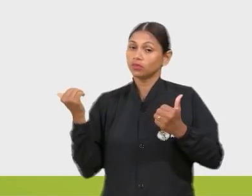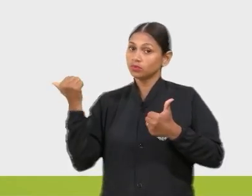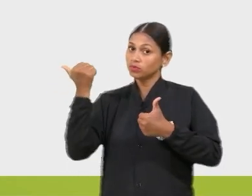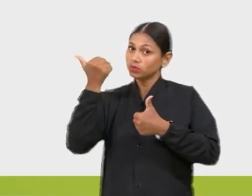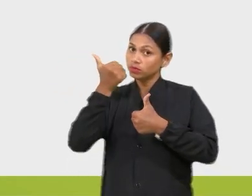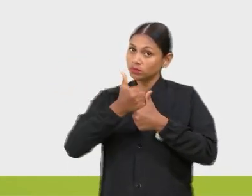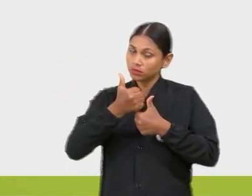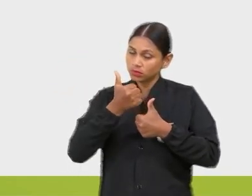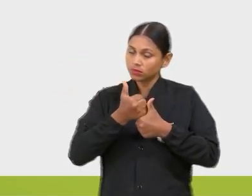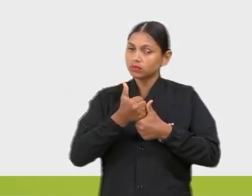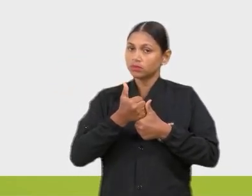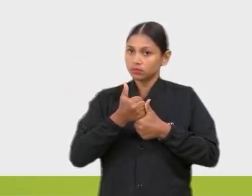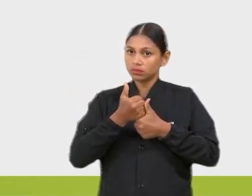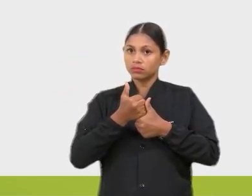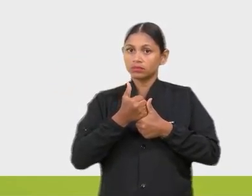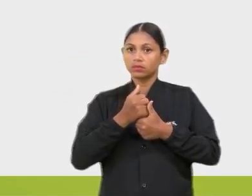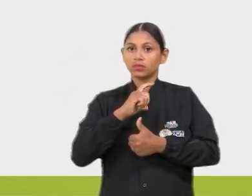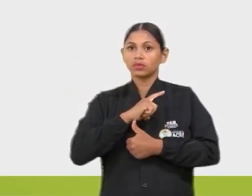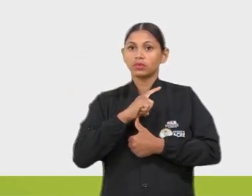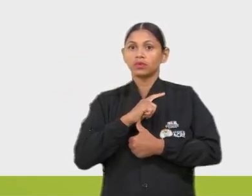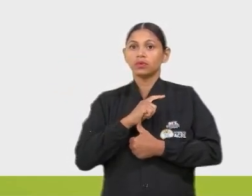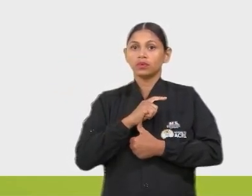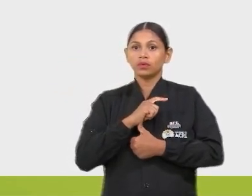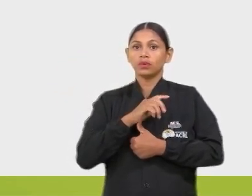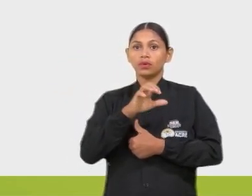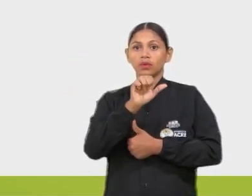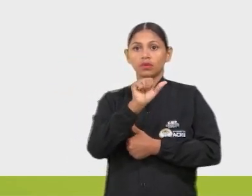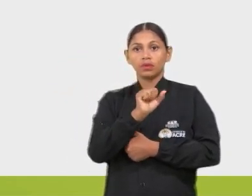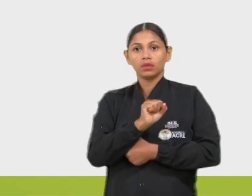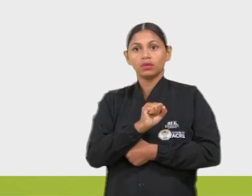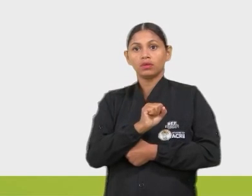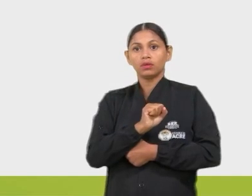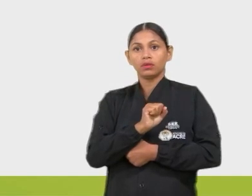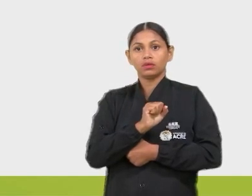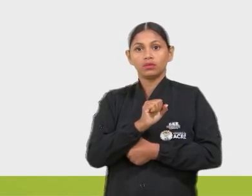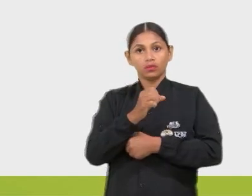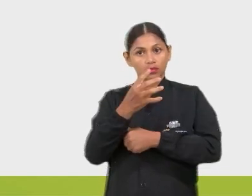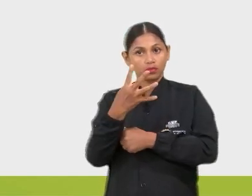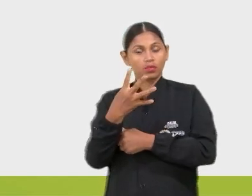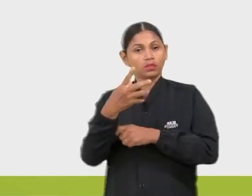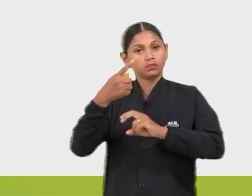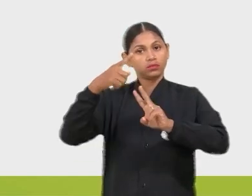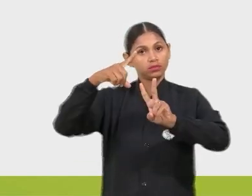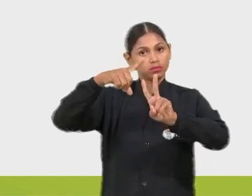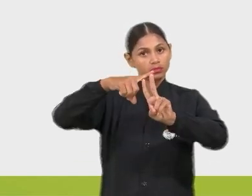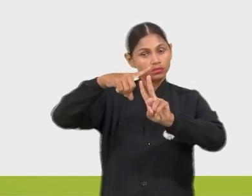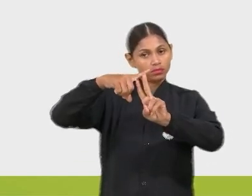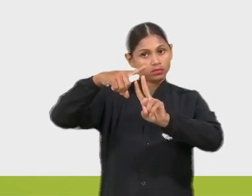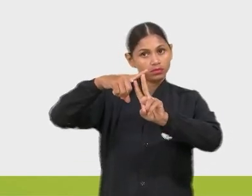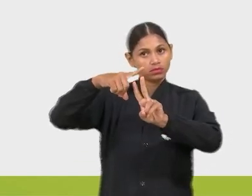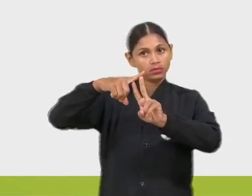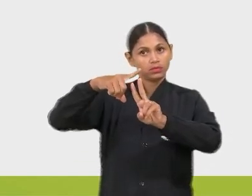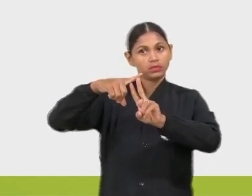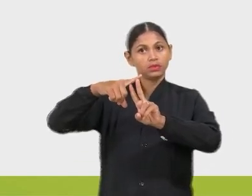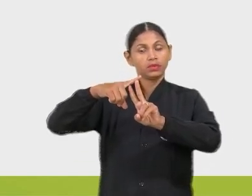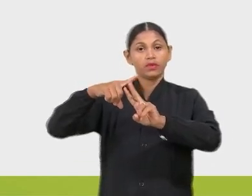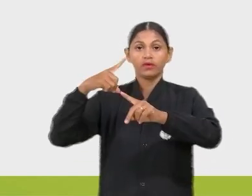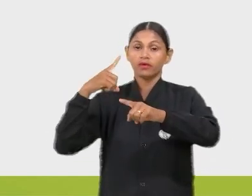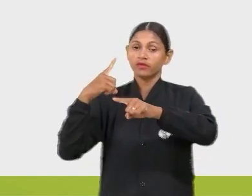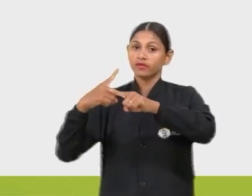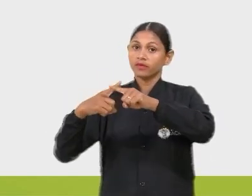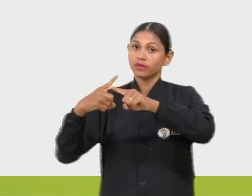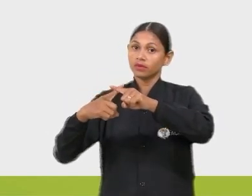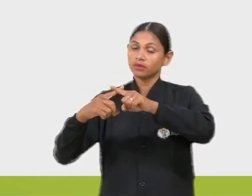Vamos substituir? A gente vai ter o quê, ó? A gente vai ter 4π, né? Que é correspondente a 3,14, e o raio